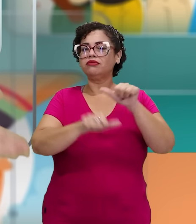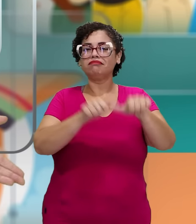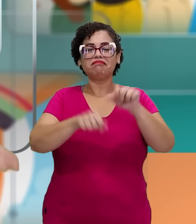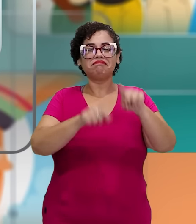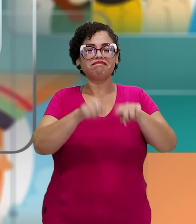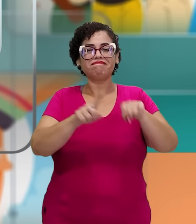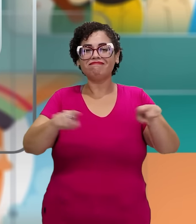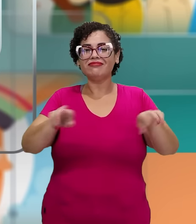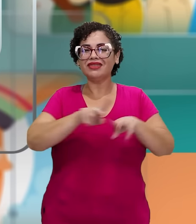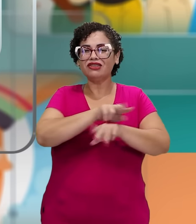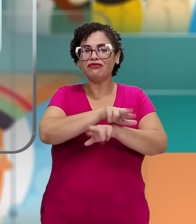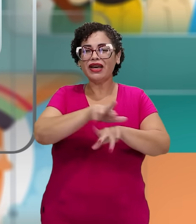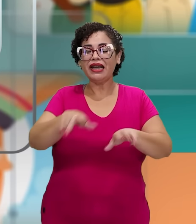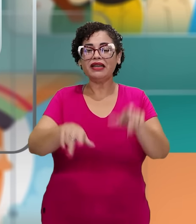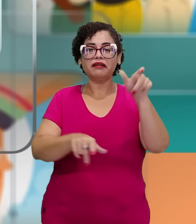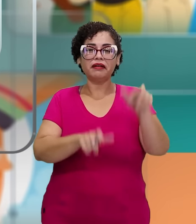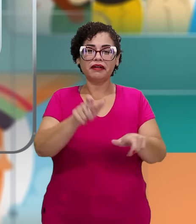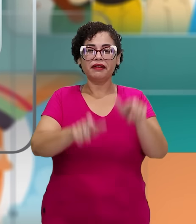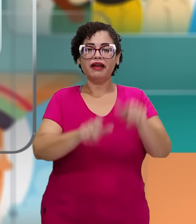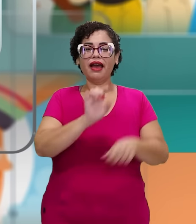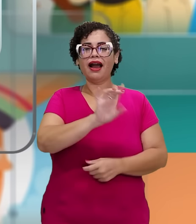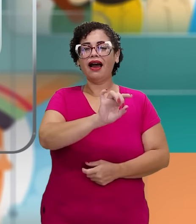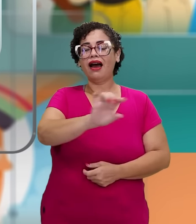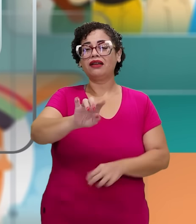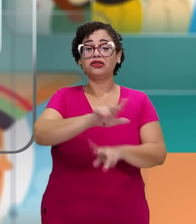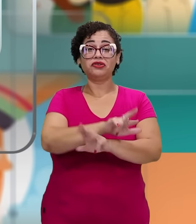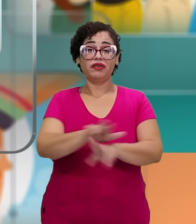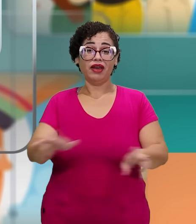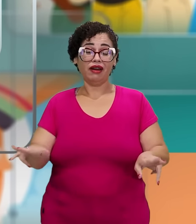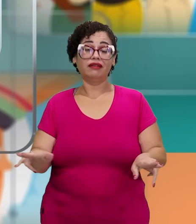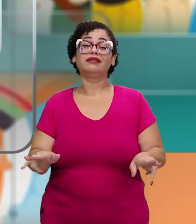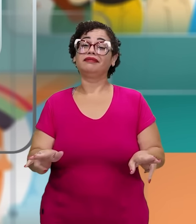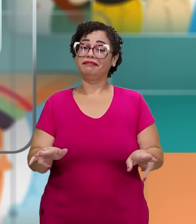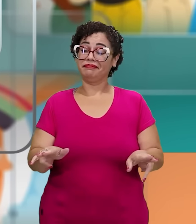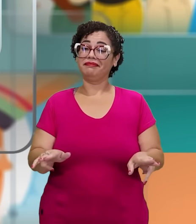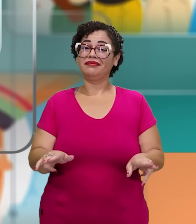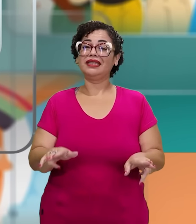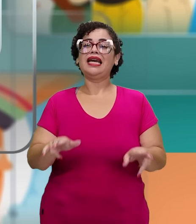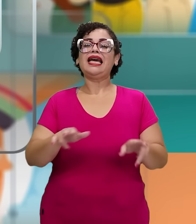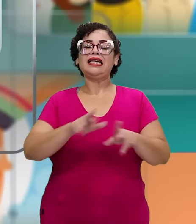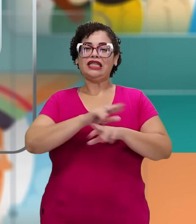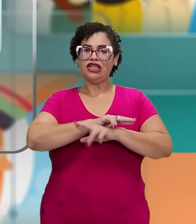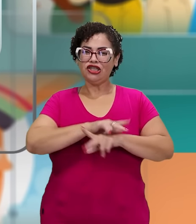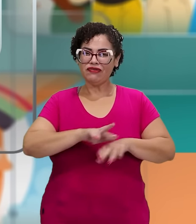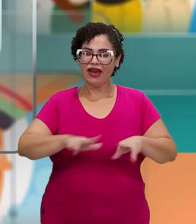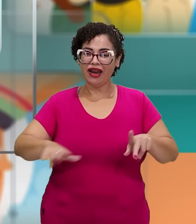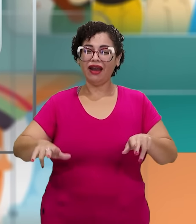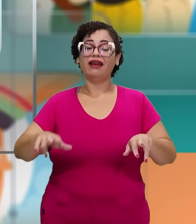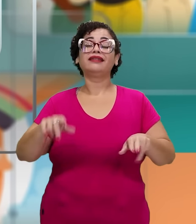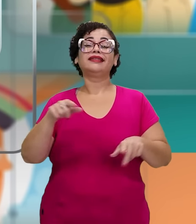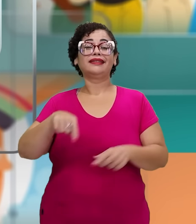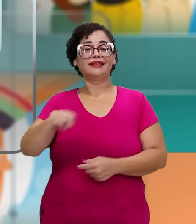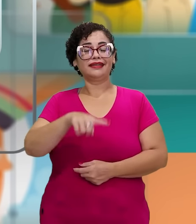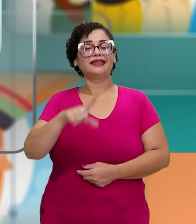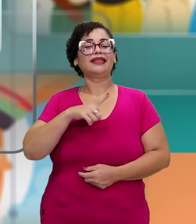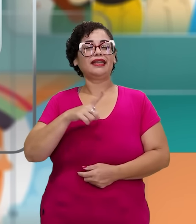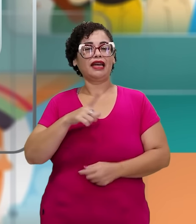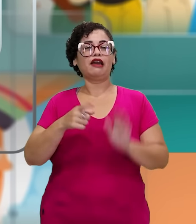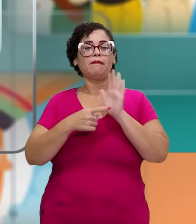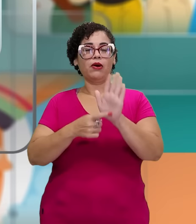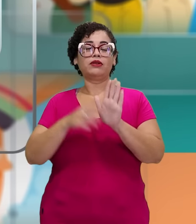entre uma pessoa e outra essa heterogeneidade tem implicações importantes no